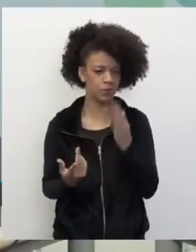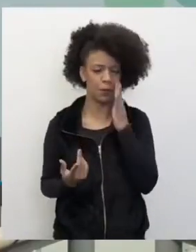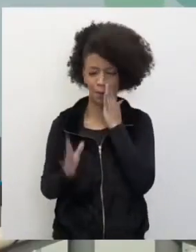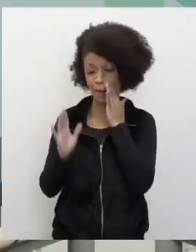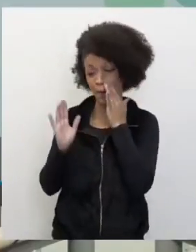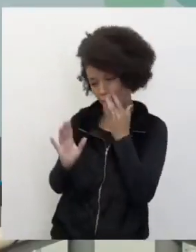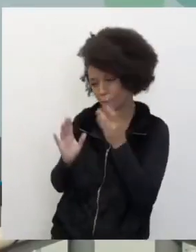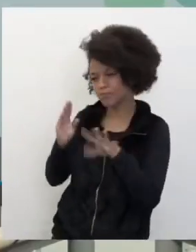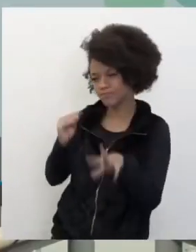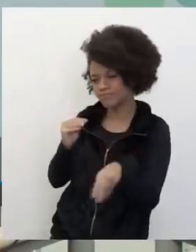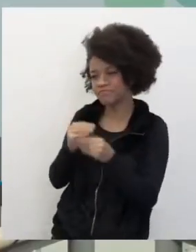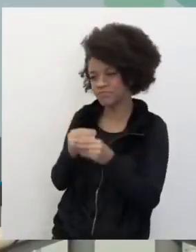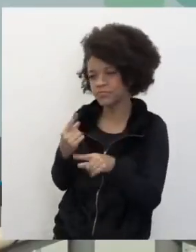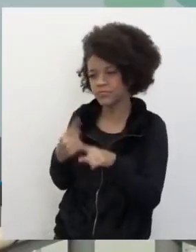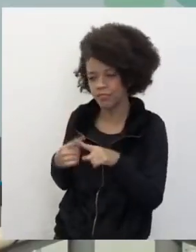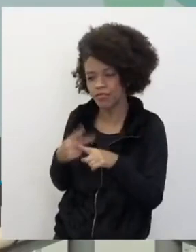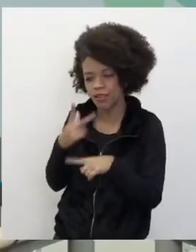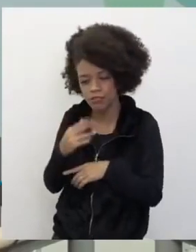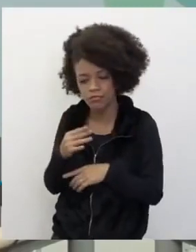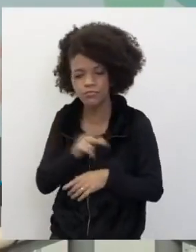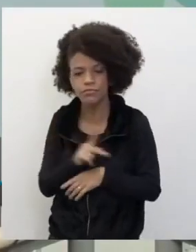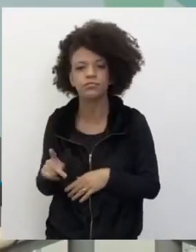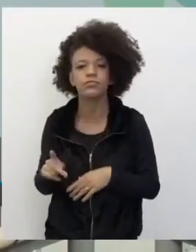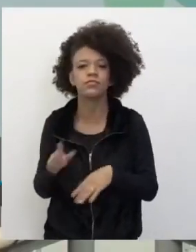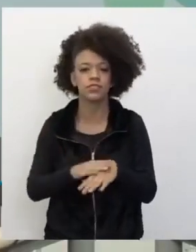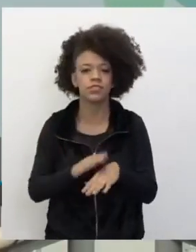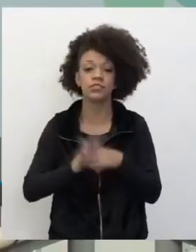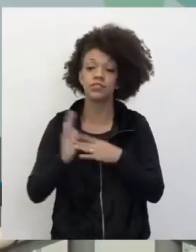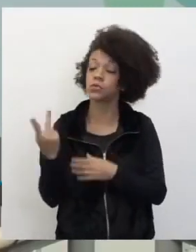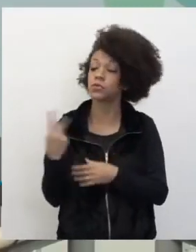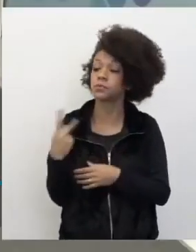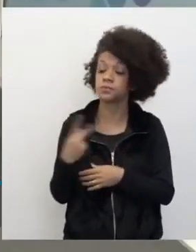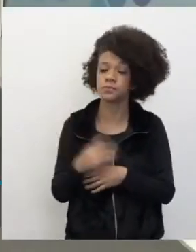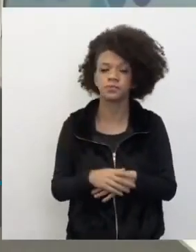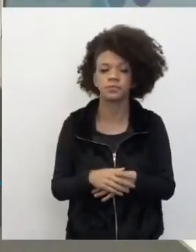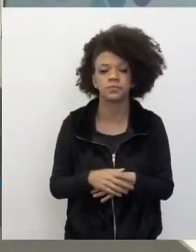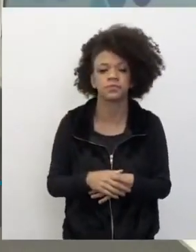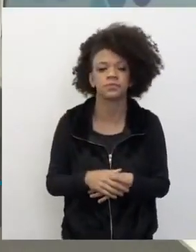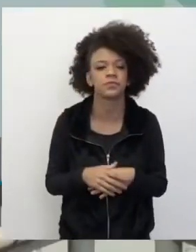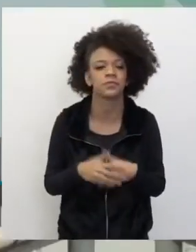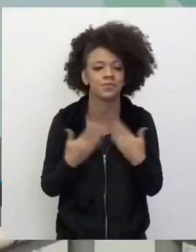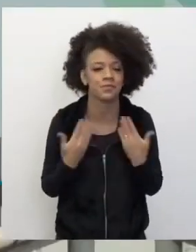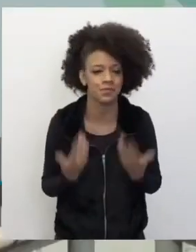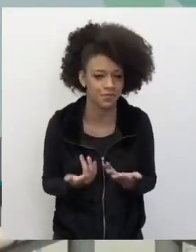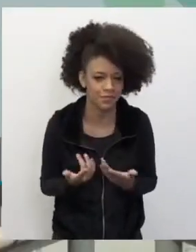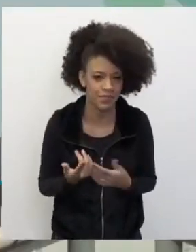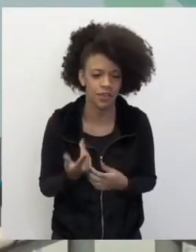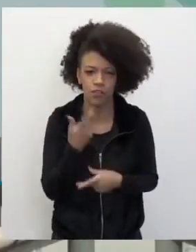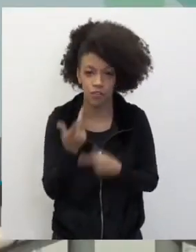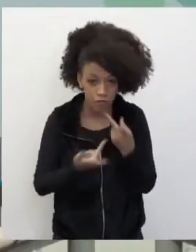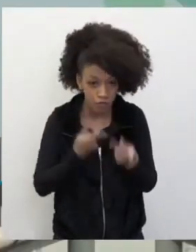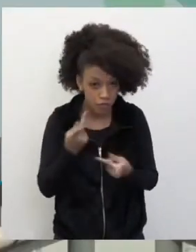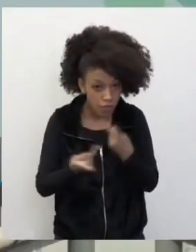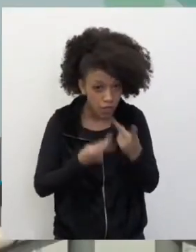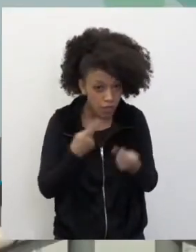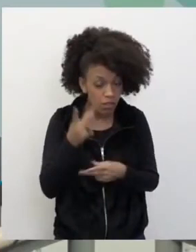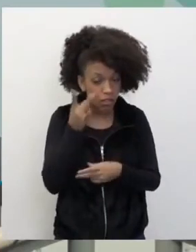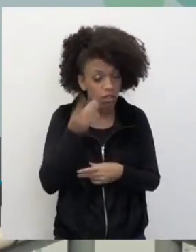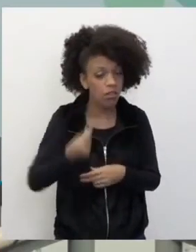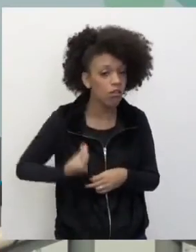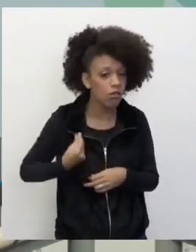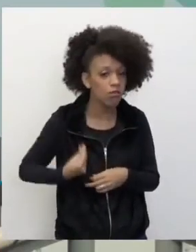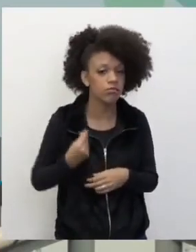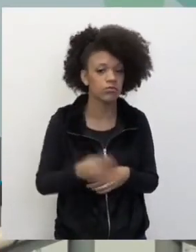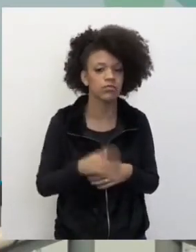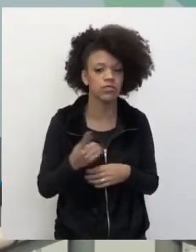falar uma coisa que eu acho que muitos professores fazem isso e acontece com a gente. Quando nós falamos aqui no ao vivo e